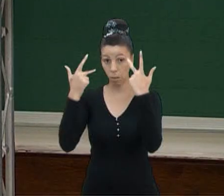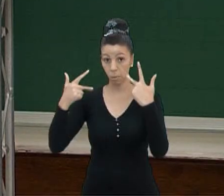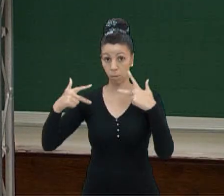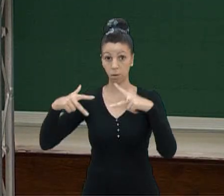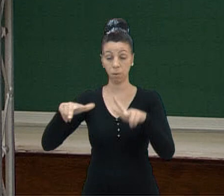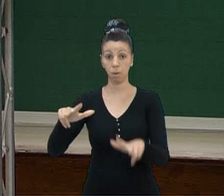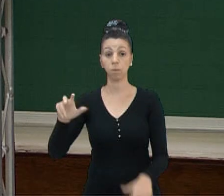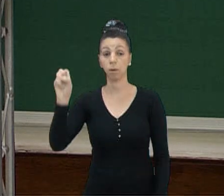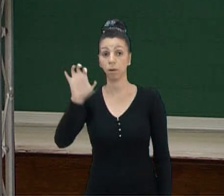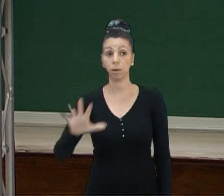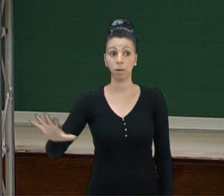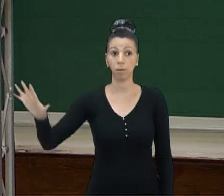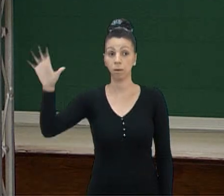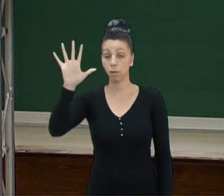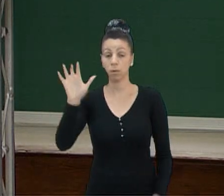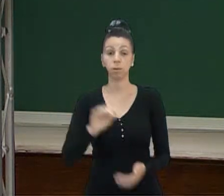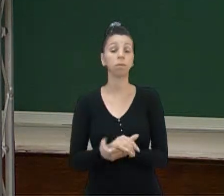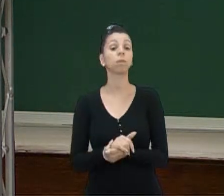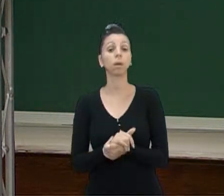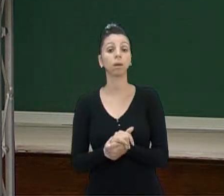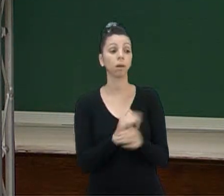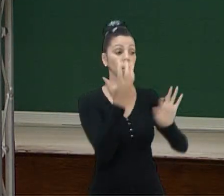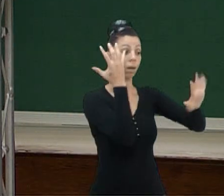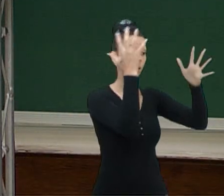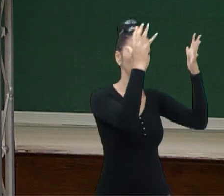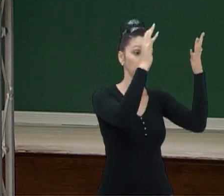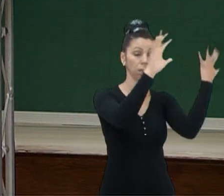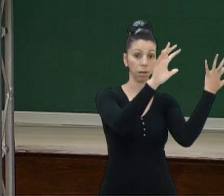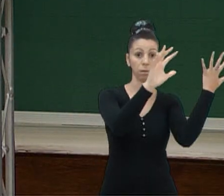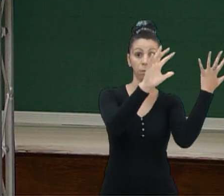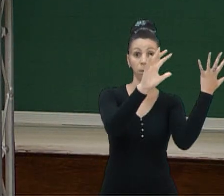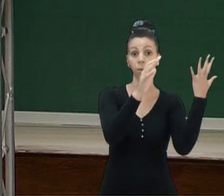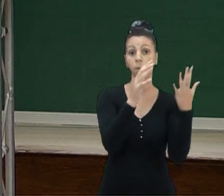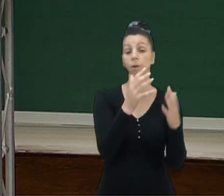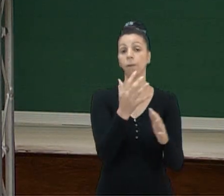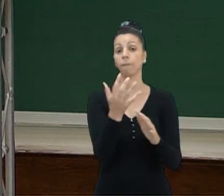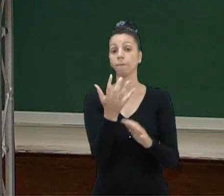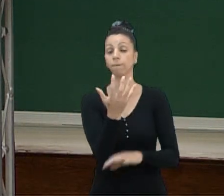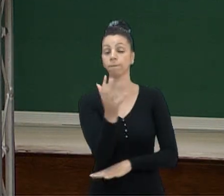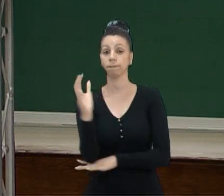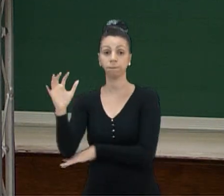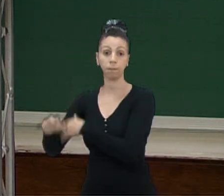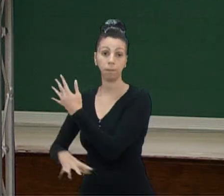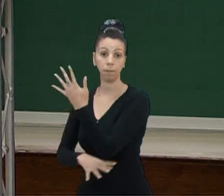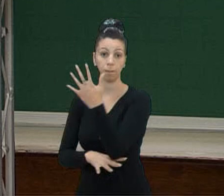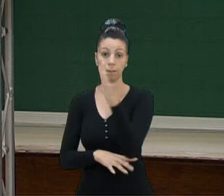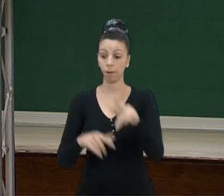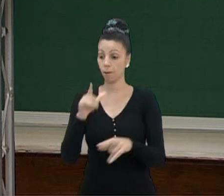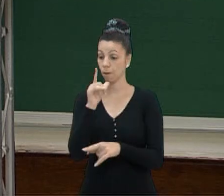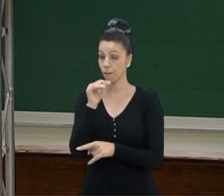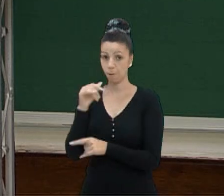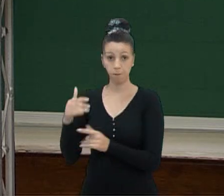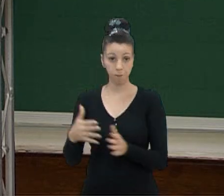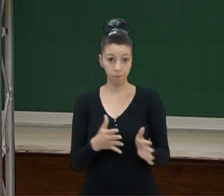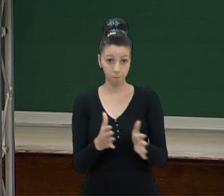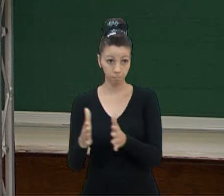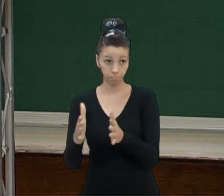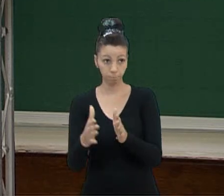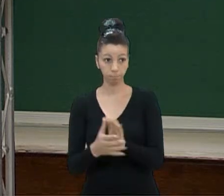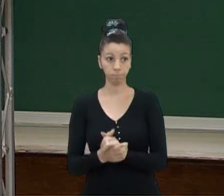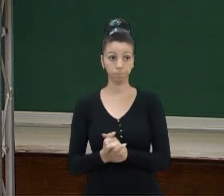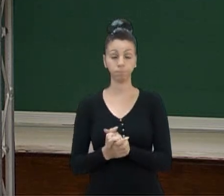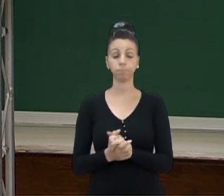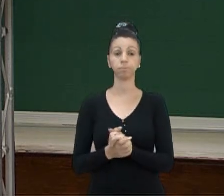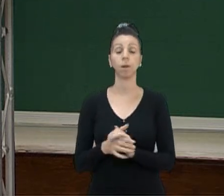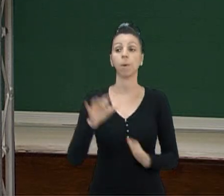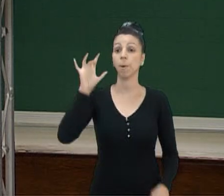clima, vegetação, relevo e hidrografia. Então, vocês vão caracterizar aqui em relação a quem? Ao clima, vegetação e ao relevo.